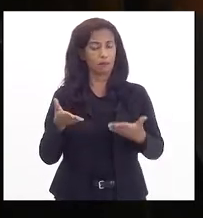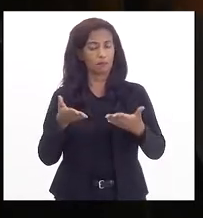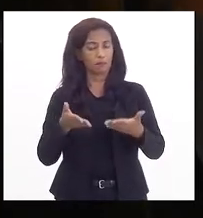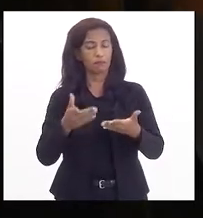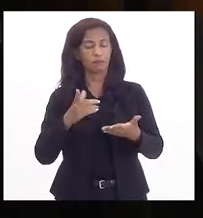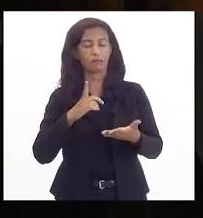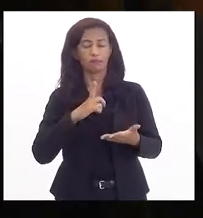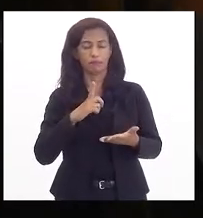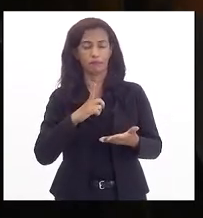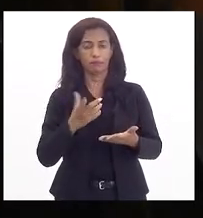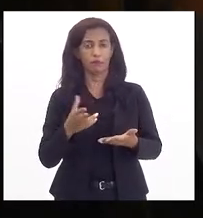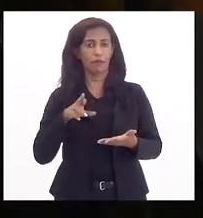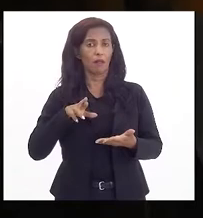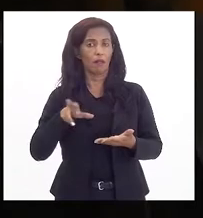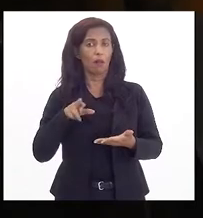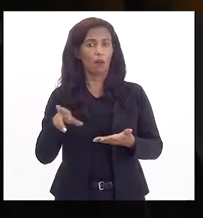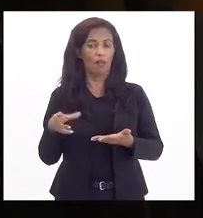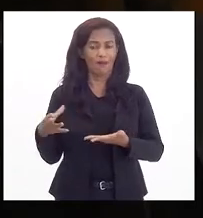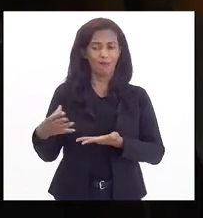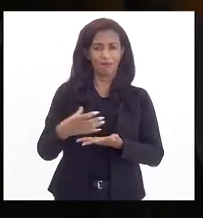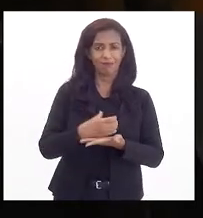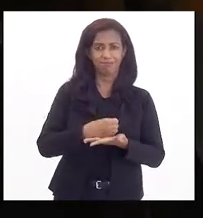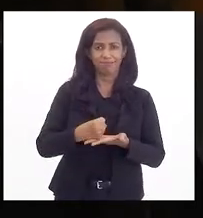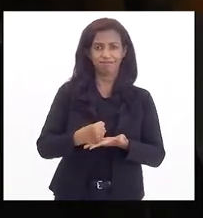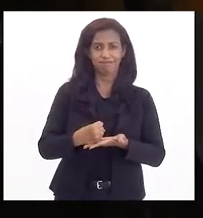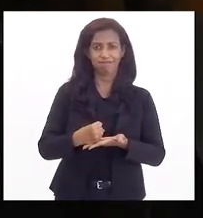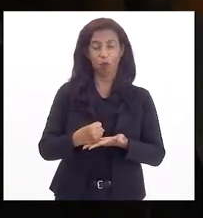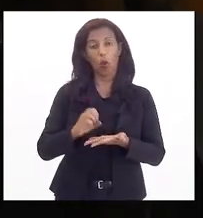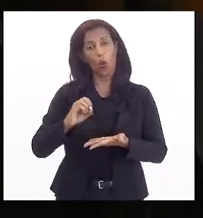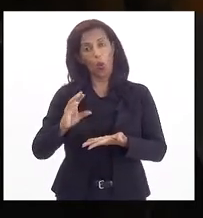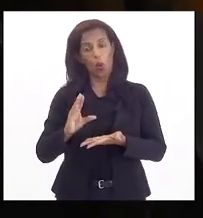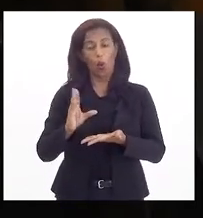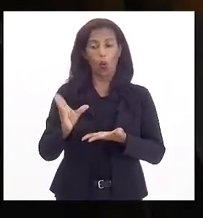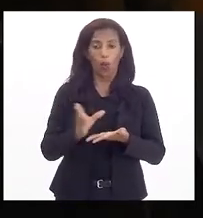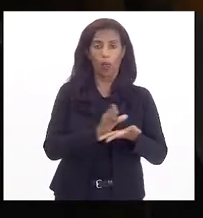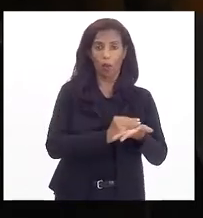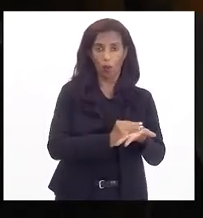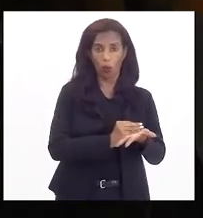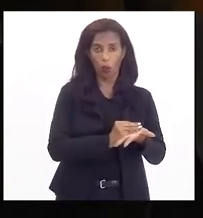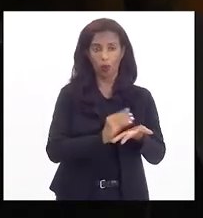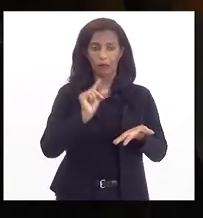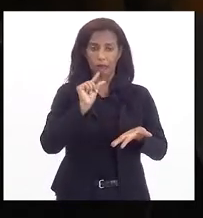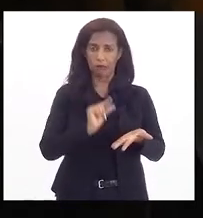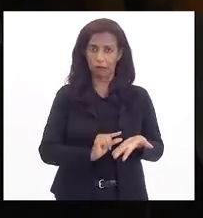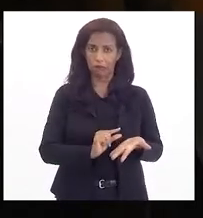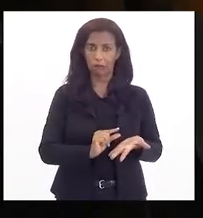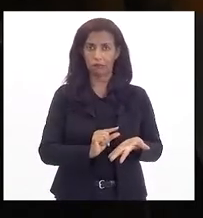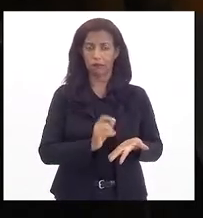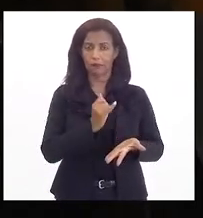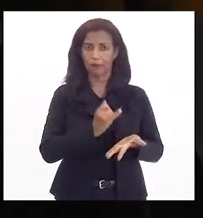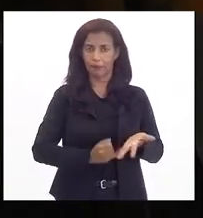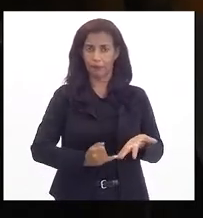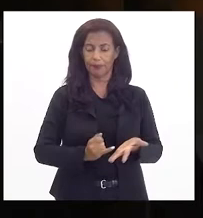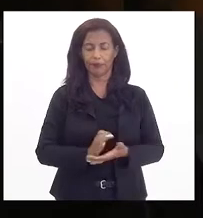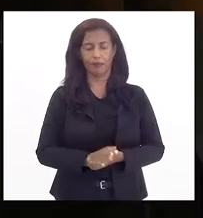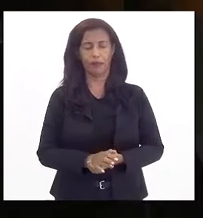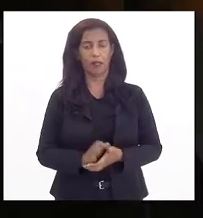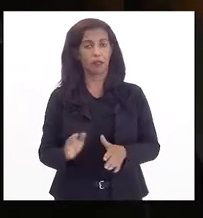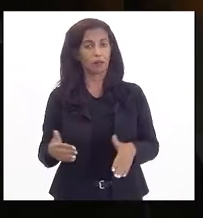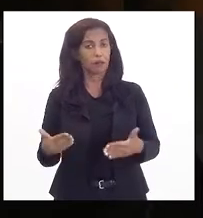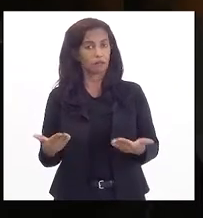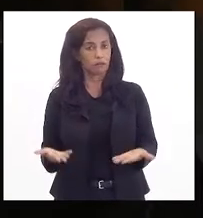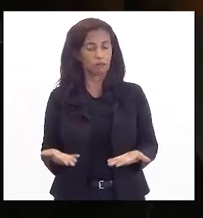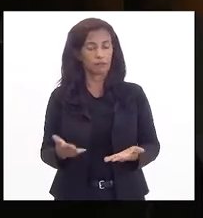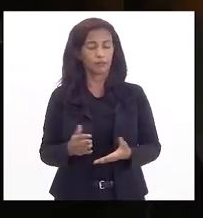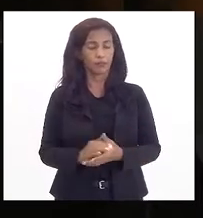que não é recolhido ou recolhido a menor. Tanto é